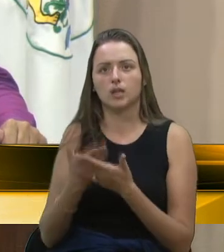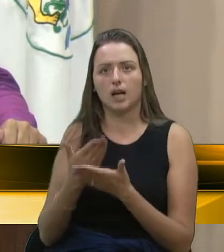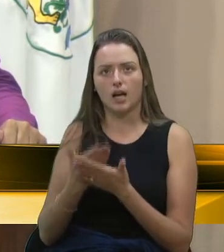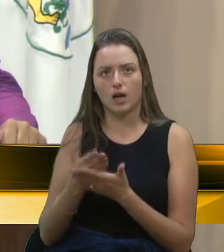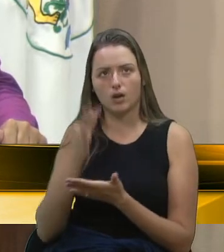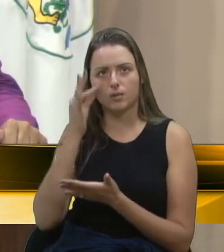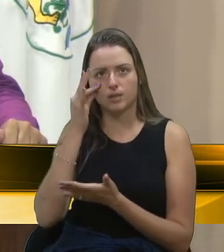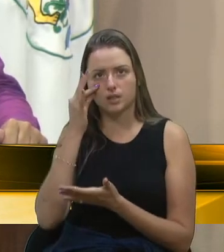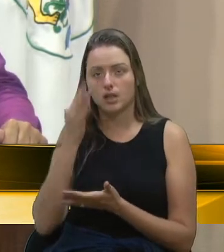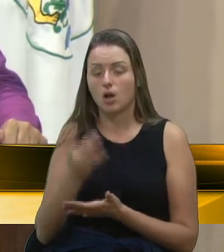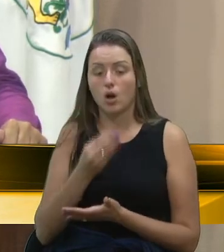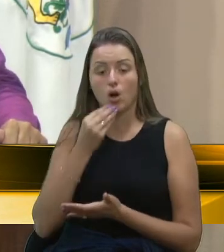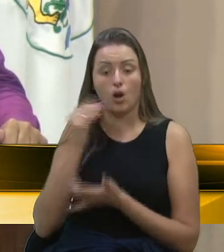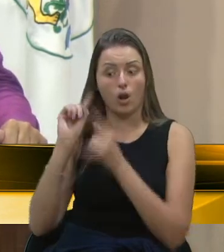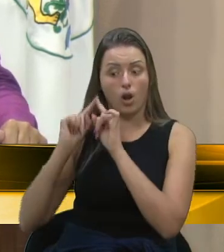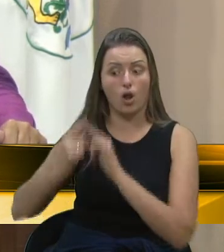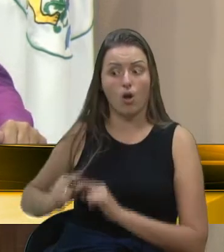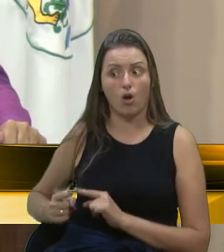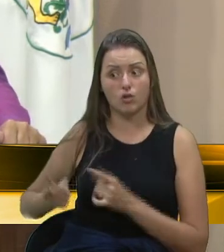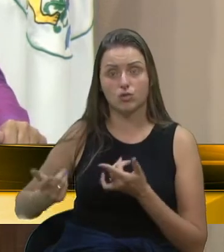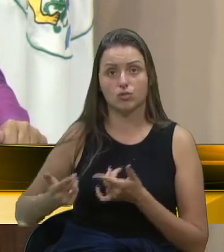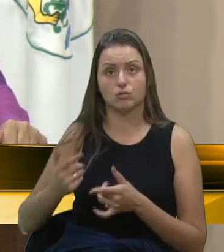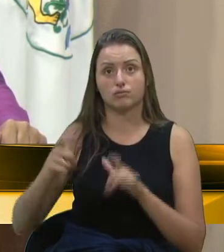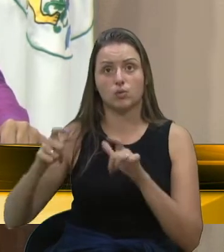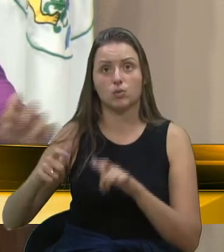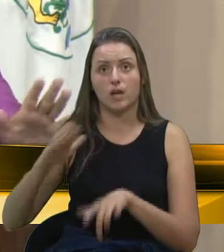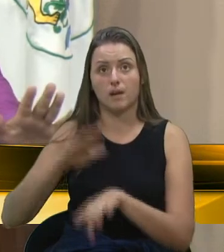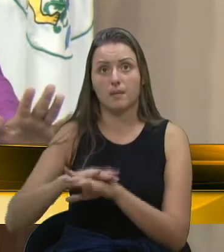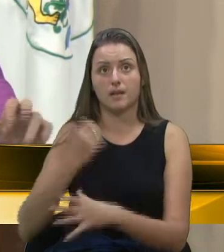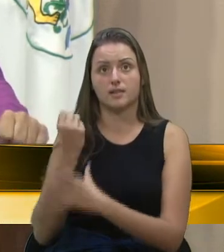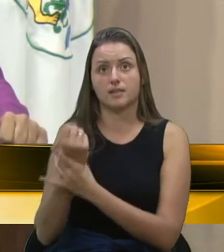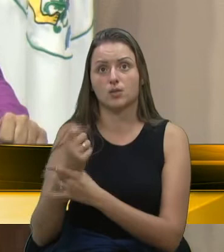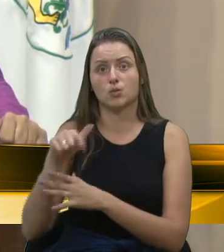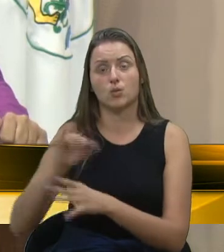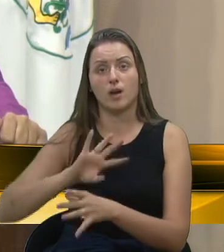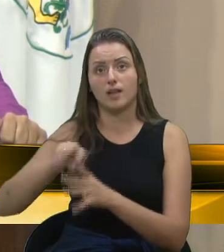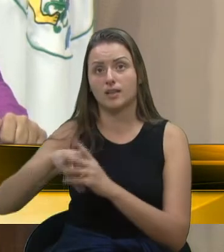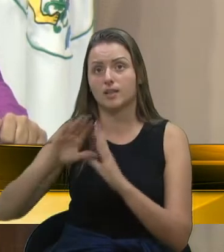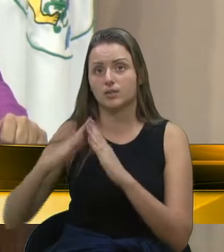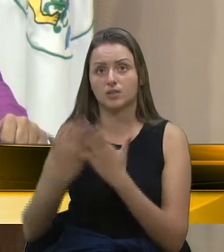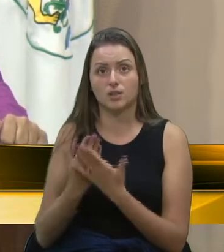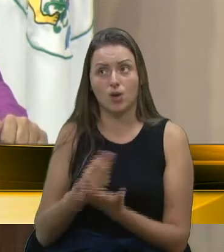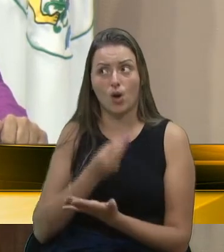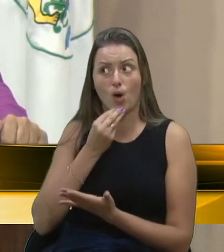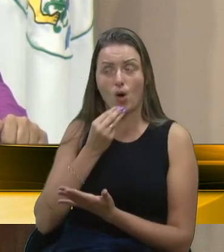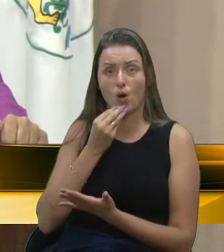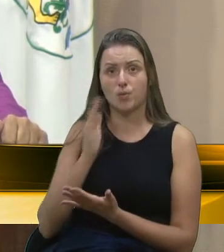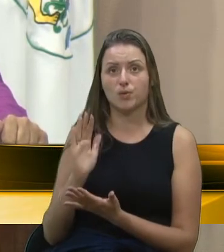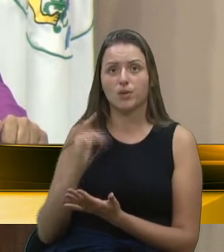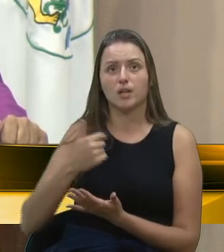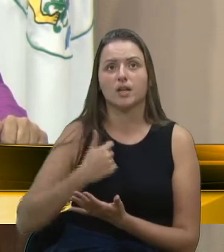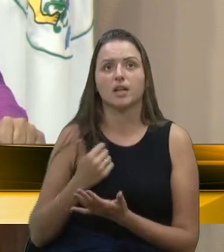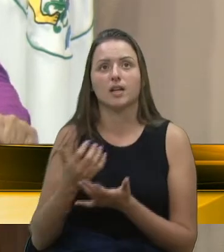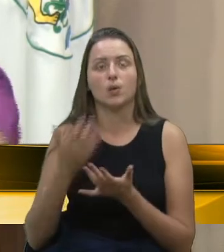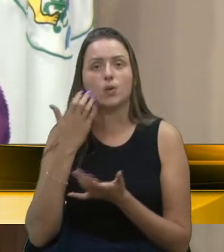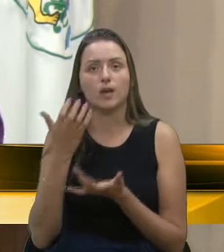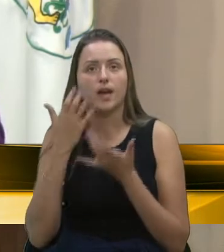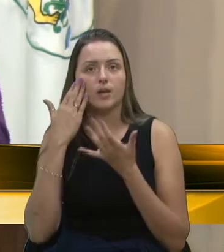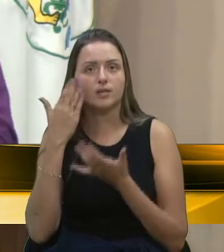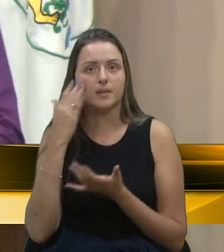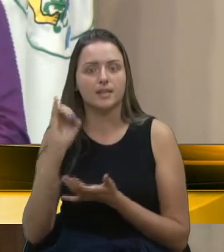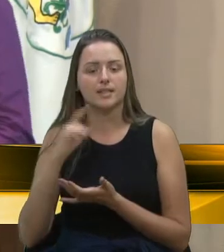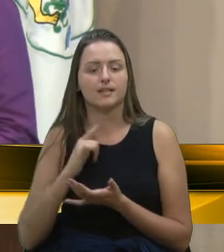É lógico que o lugar mais seguro das crianças é na escola, ninguém tem dúvida disso. Eu quero saber se existem condições, e é